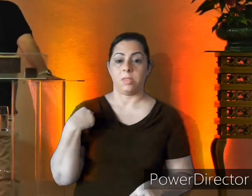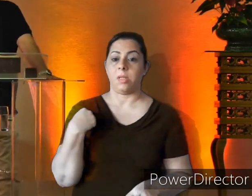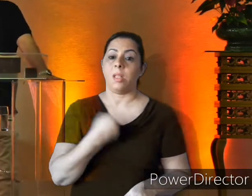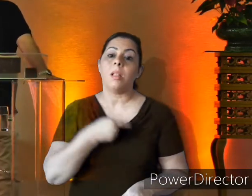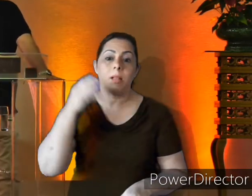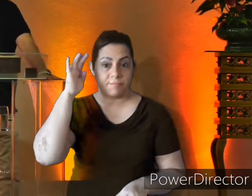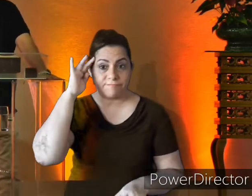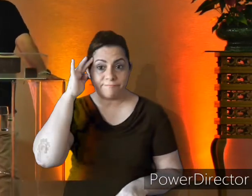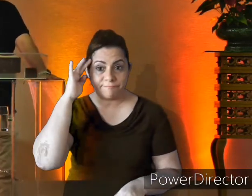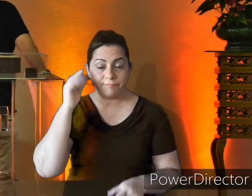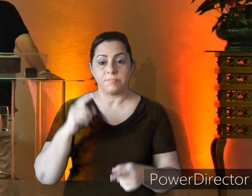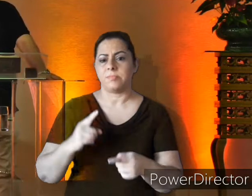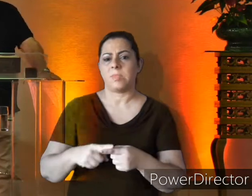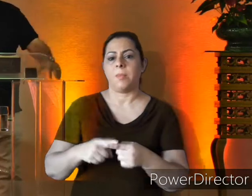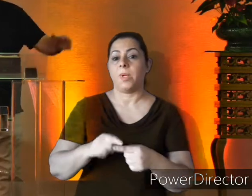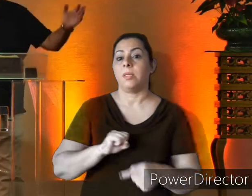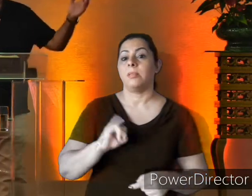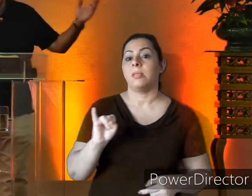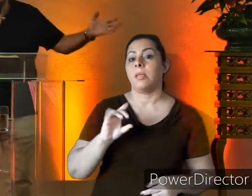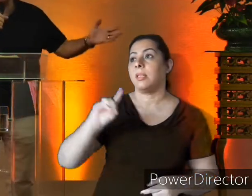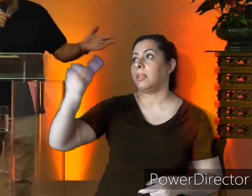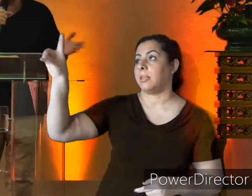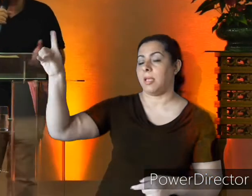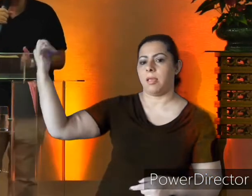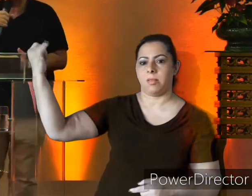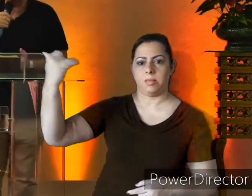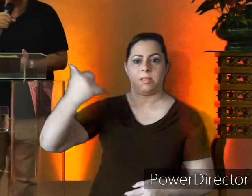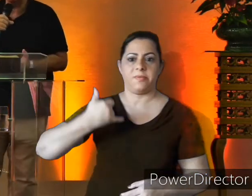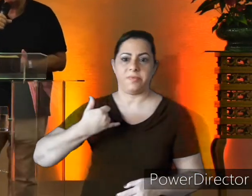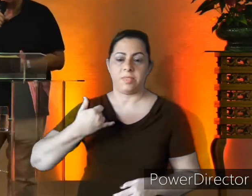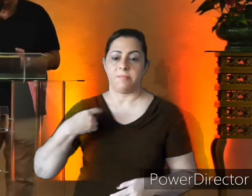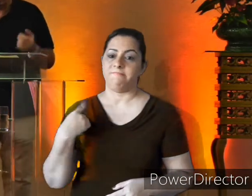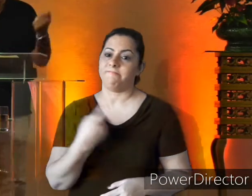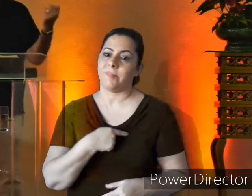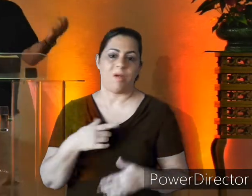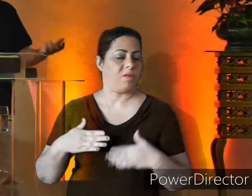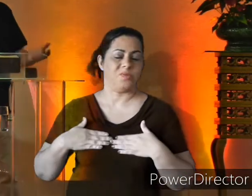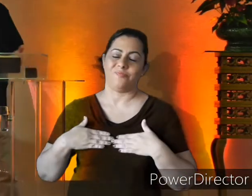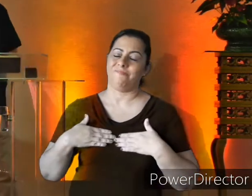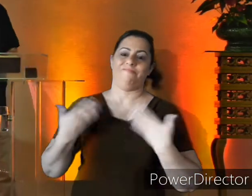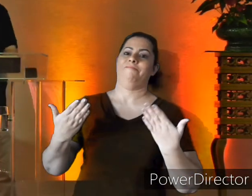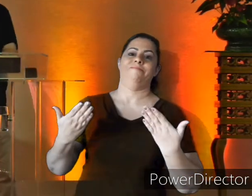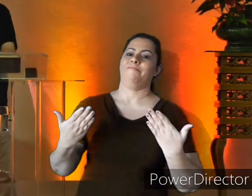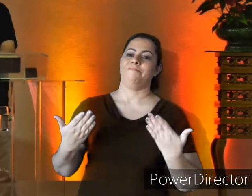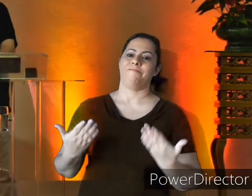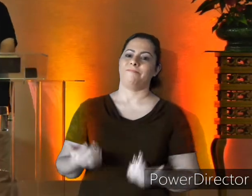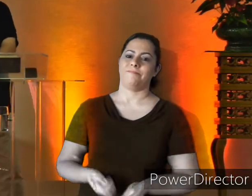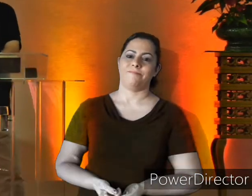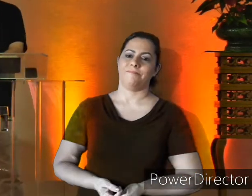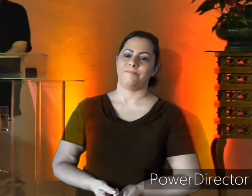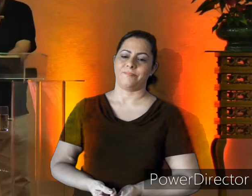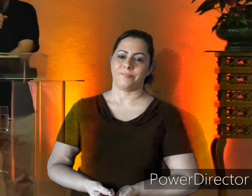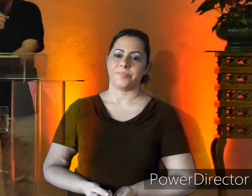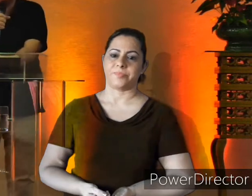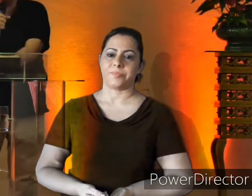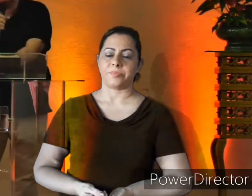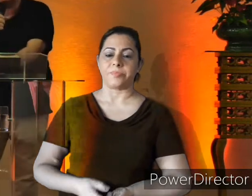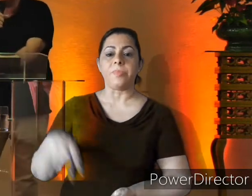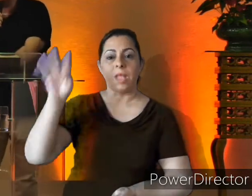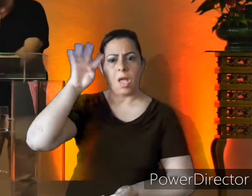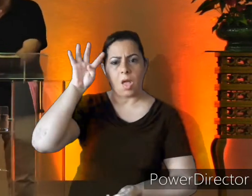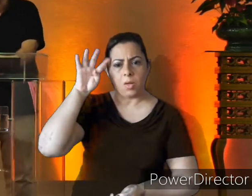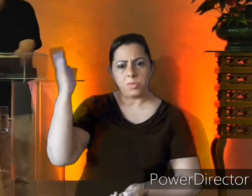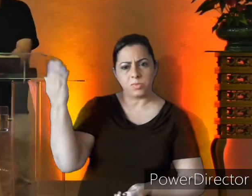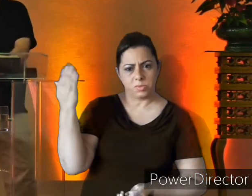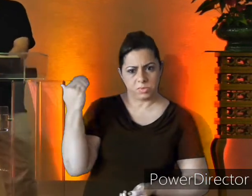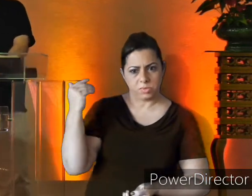surpresa. Se você assistiu o vídeo da quarta-feira passada, da live de quarta-feira passada, nós pregamos ali no